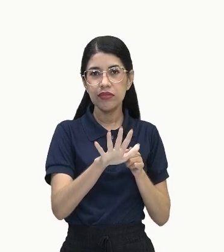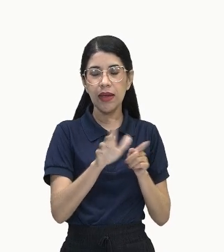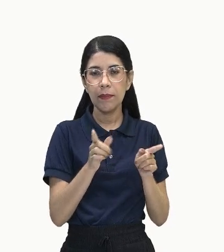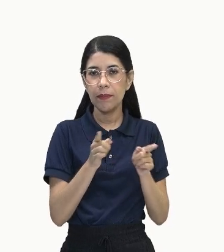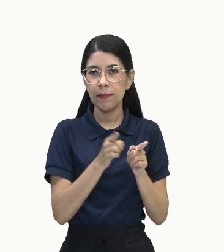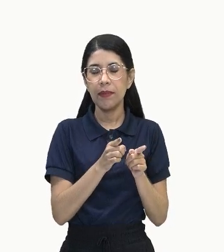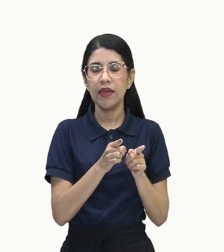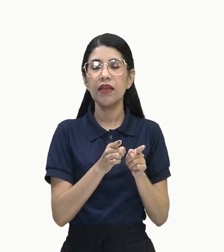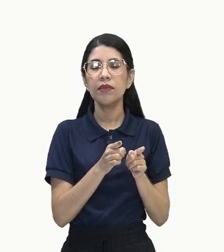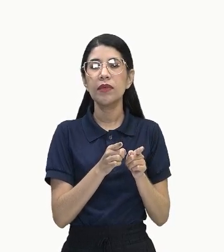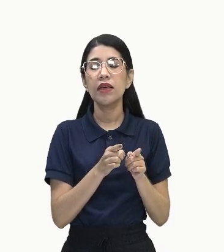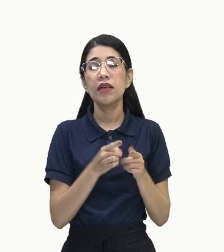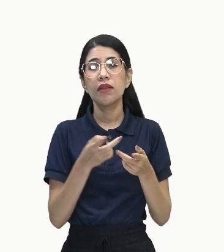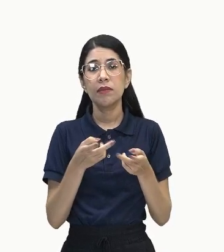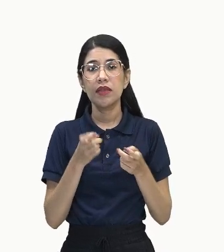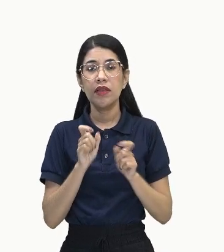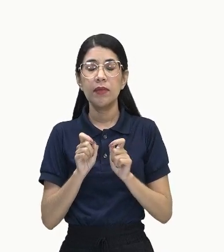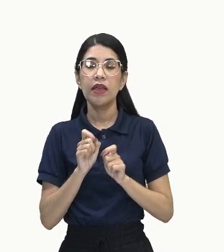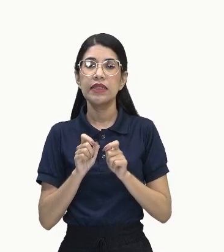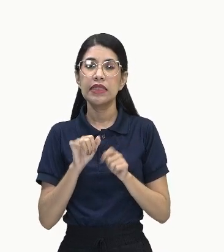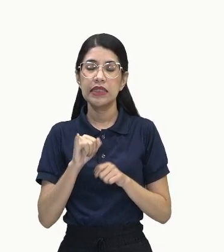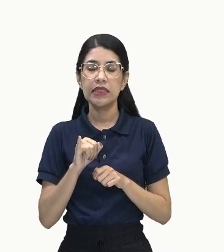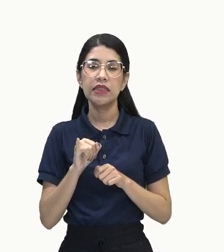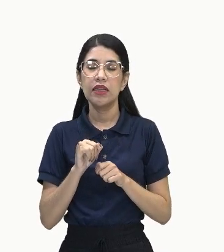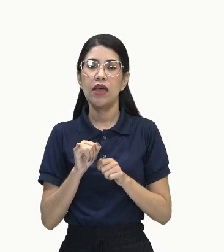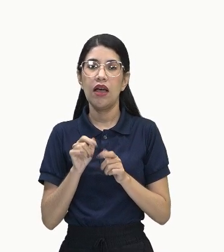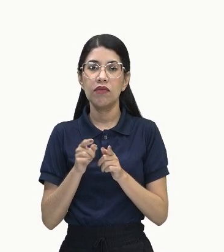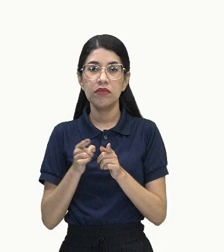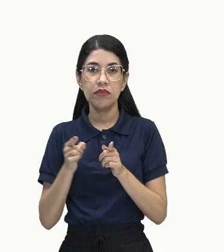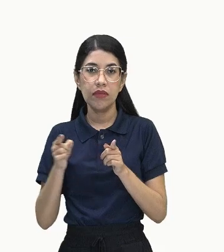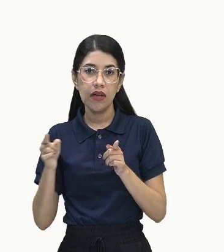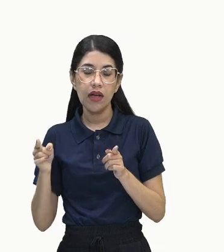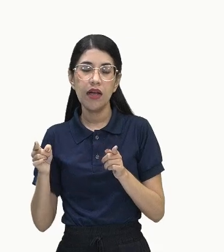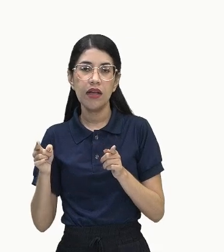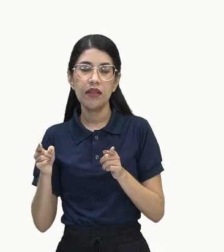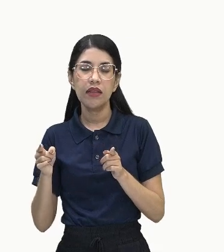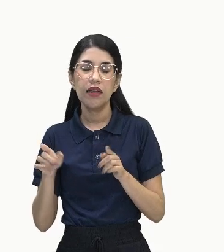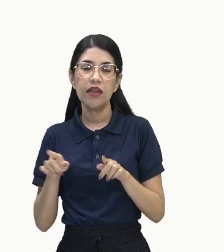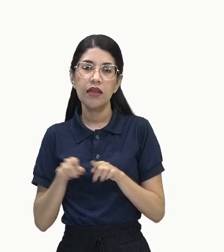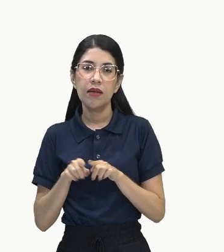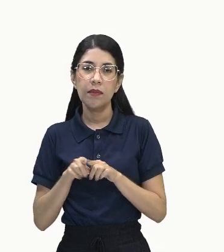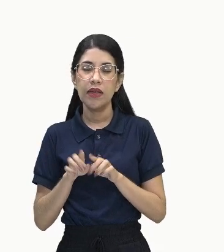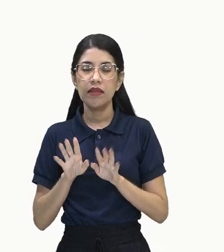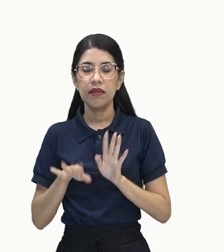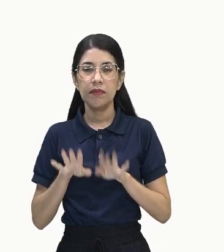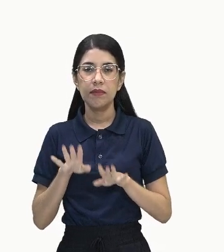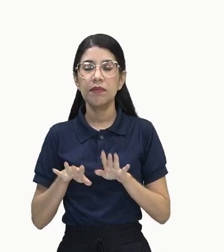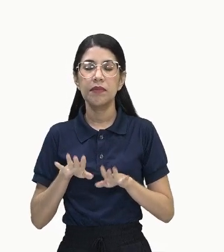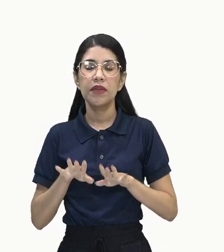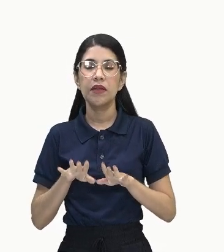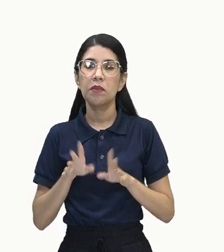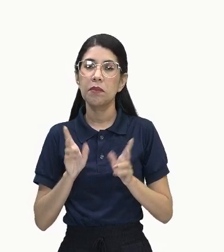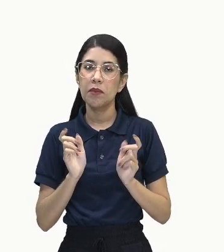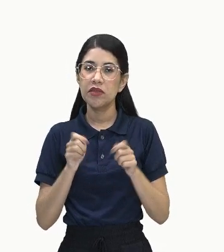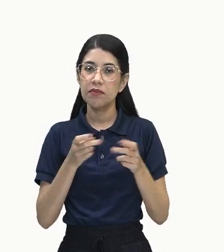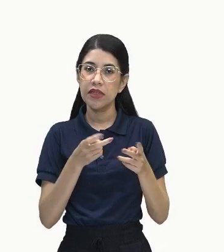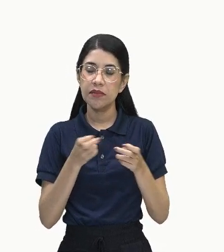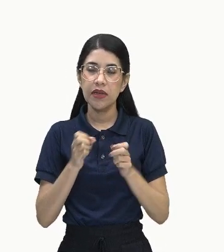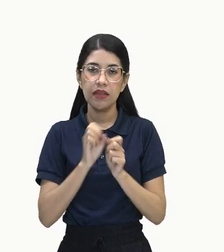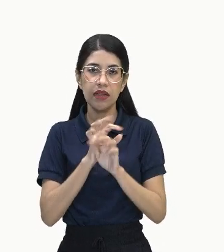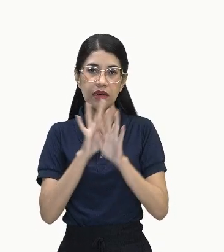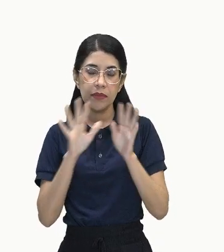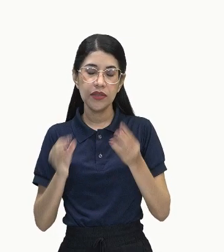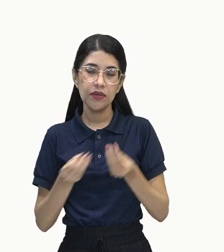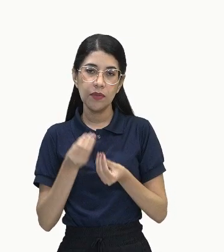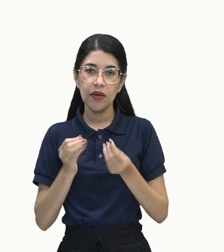certo? Então veja que com uma dimensão, né, com a dimensão ali da abertura pequenininha, eu posso observar bem o fenômeno da